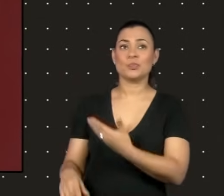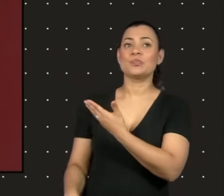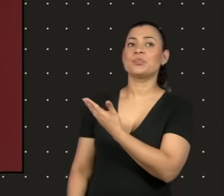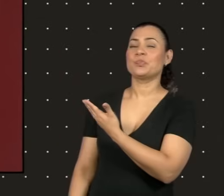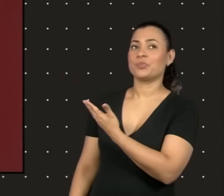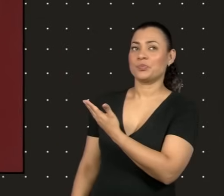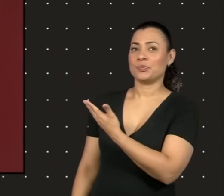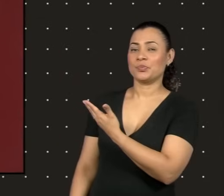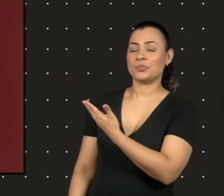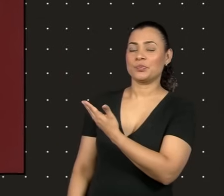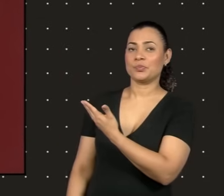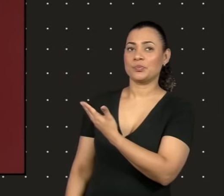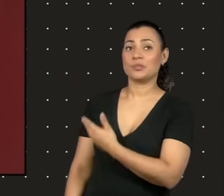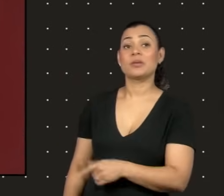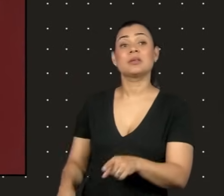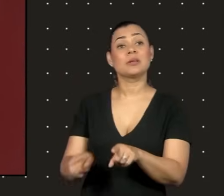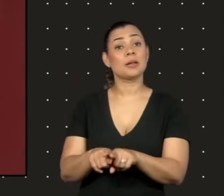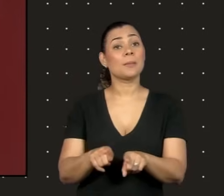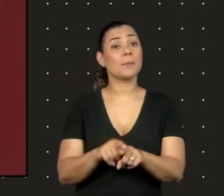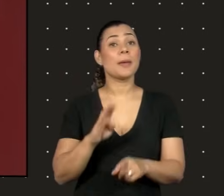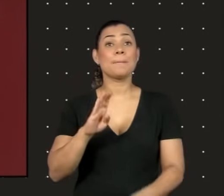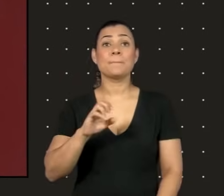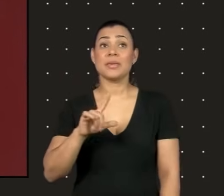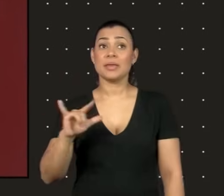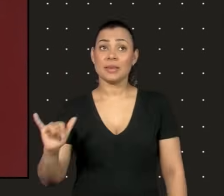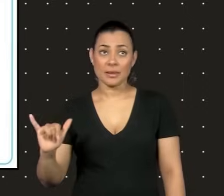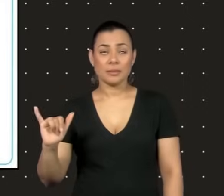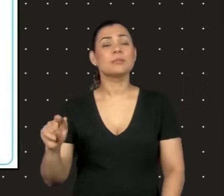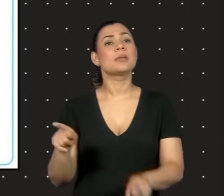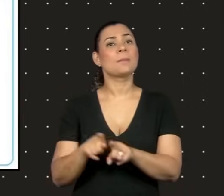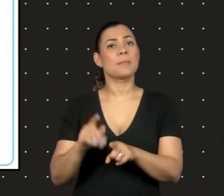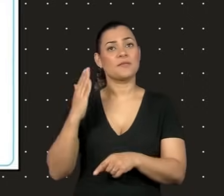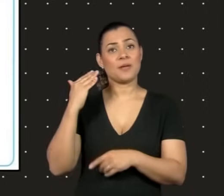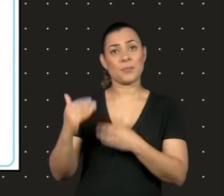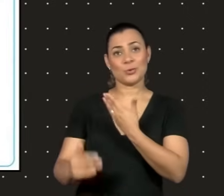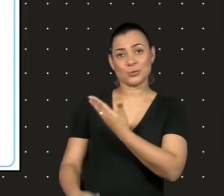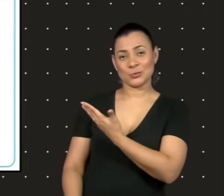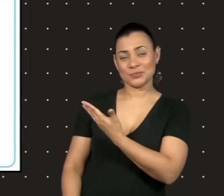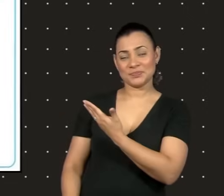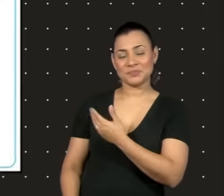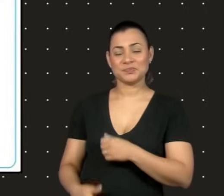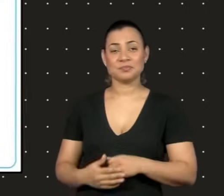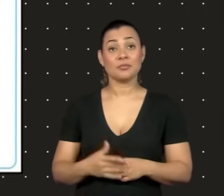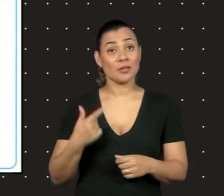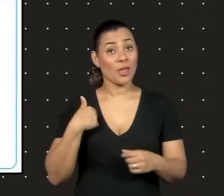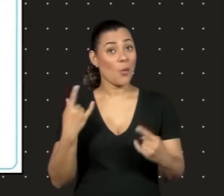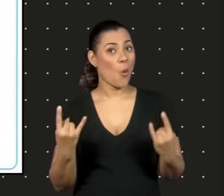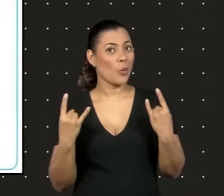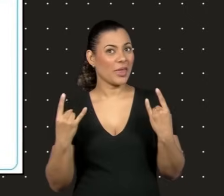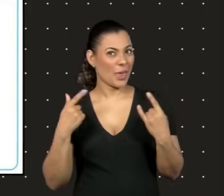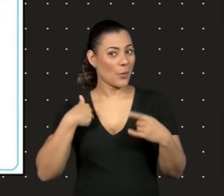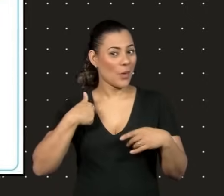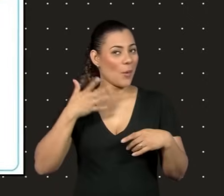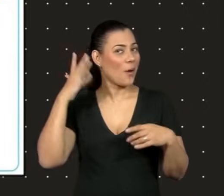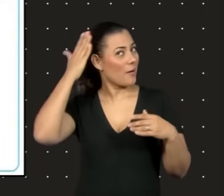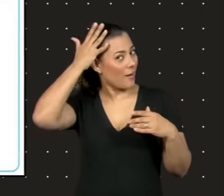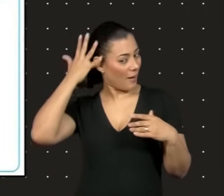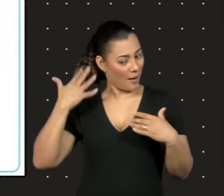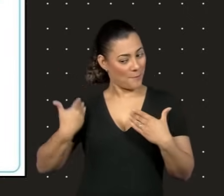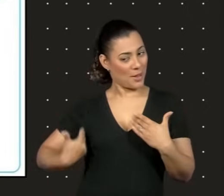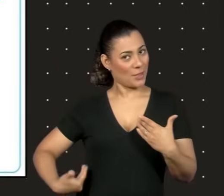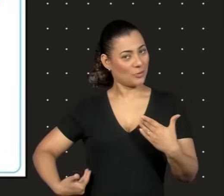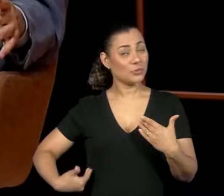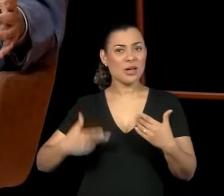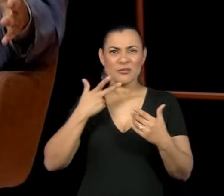empresário e Billy Paul. Foram os primeiros artistas internacionais que eu estava trazendo. Eu era roqueiro, cabeludo e tal. Quando ele